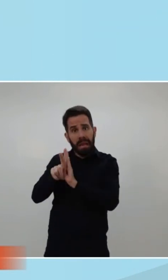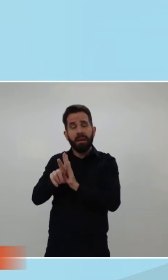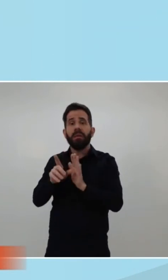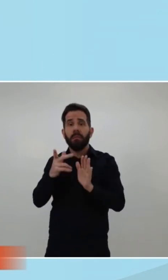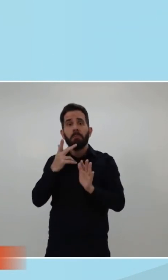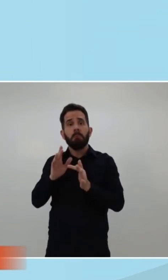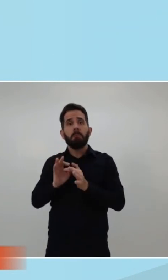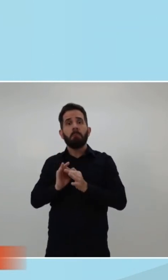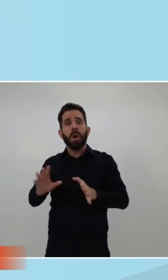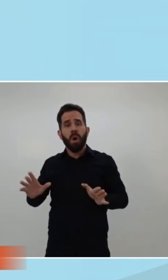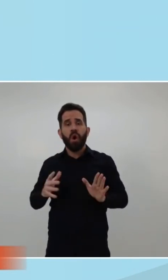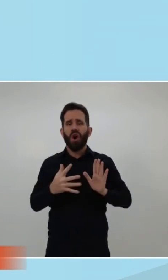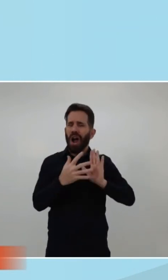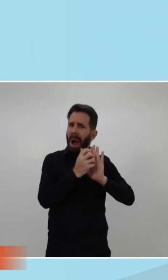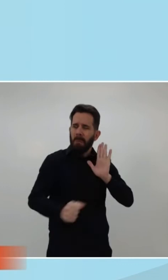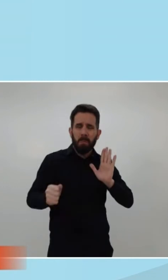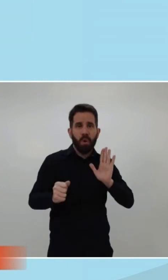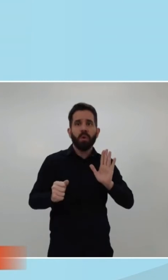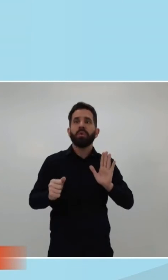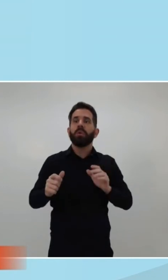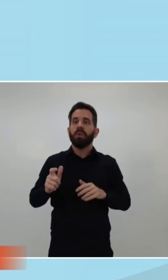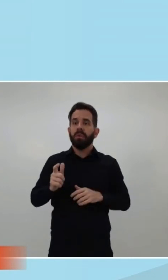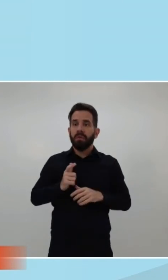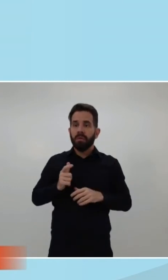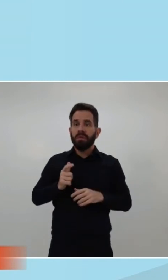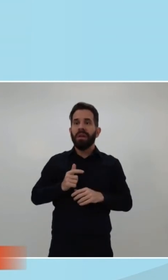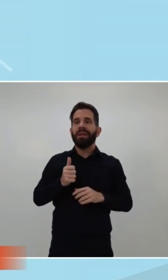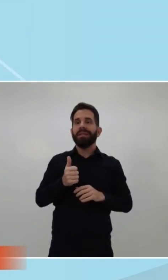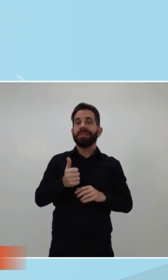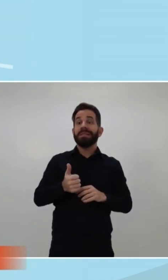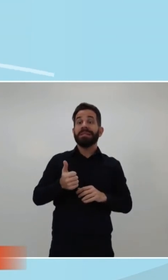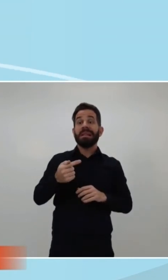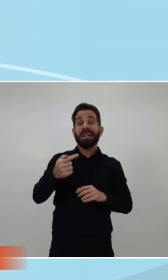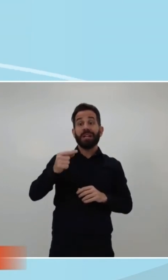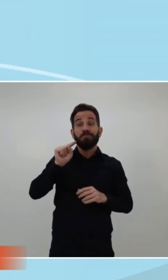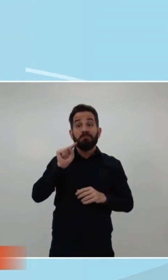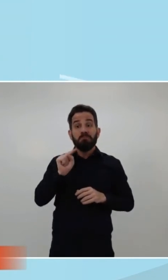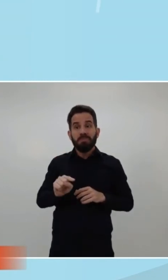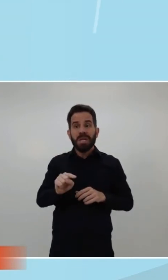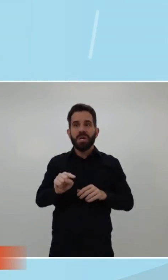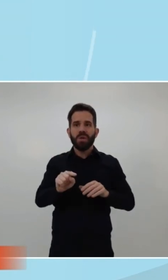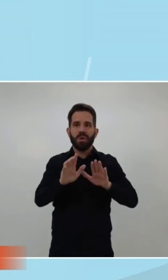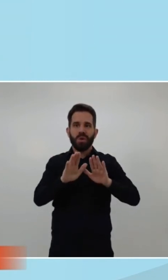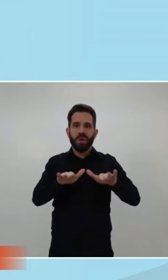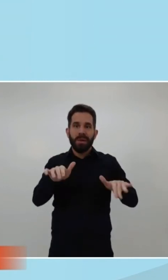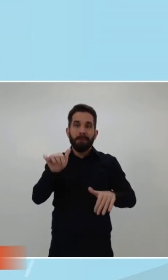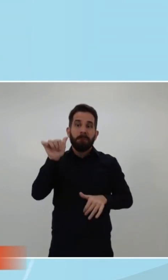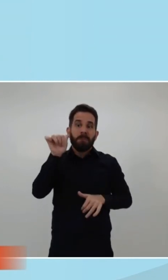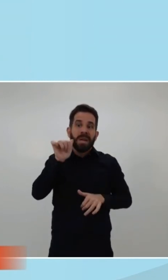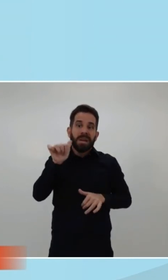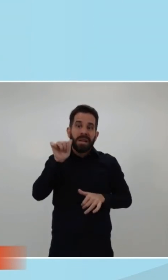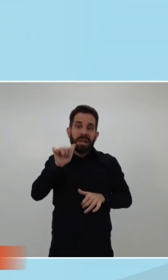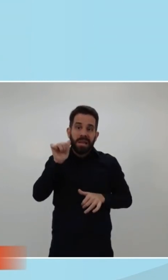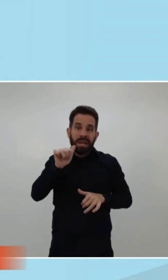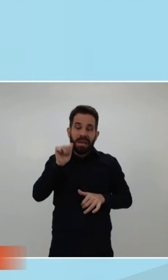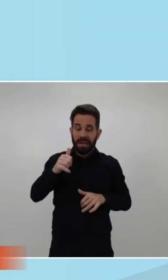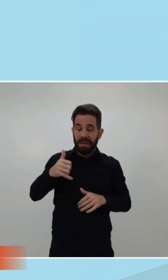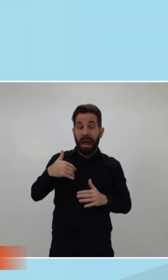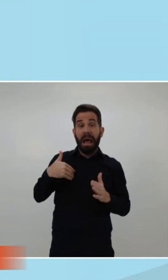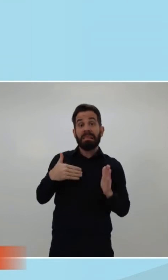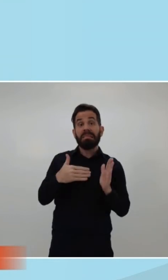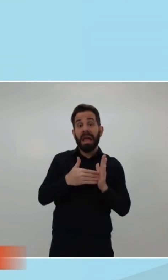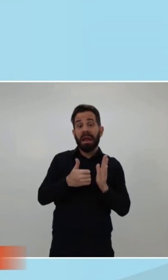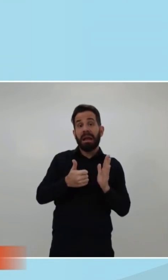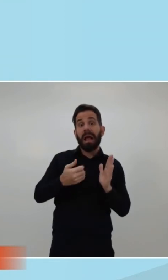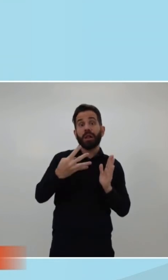anos foram mães no Brasil. De acordo com a legislação vigente no momento, sexo com menores de